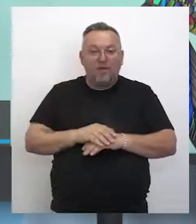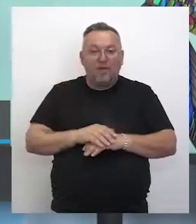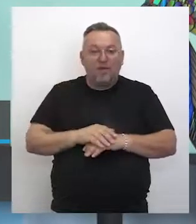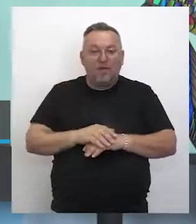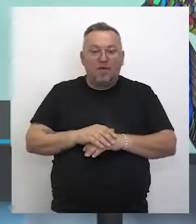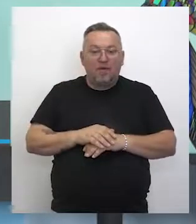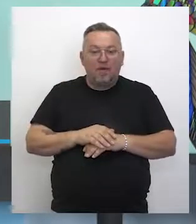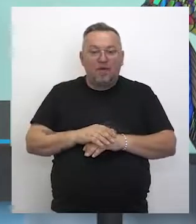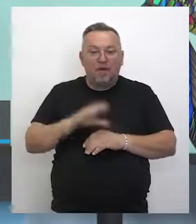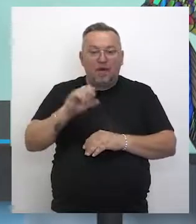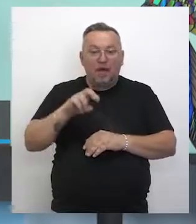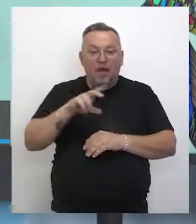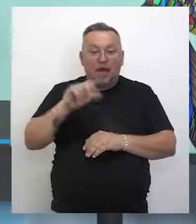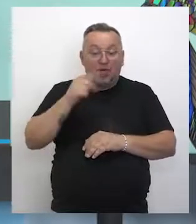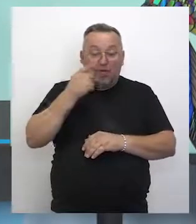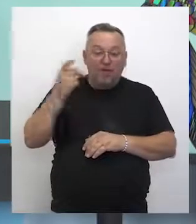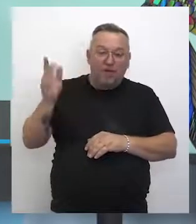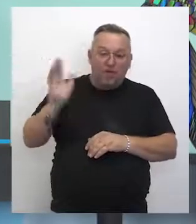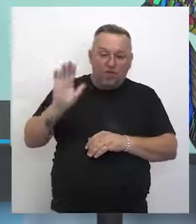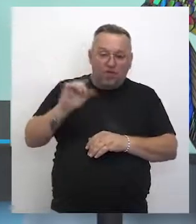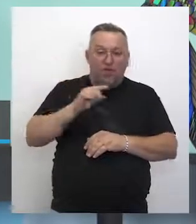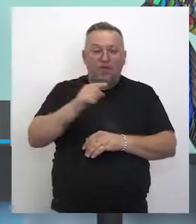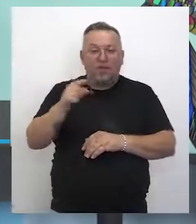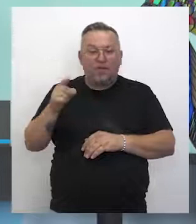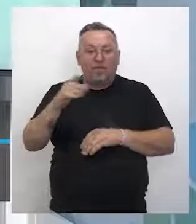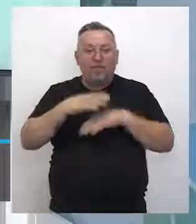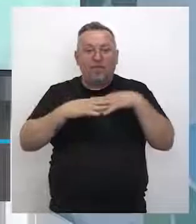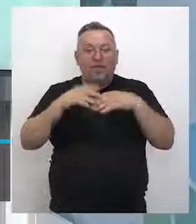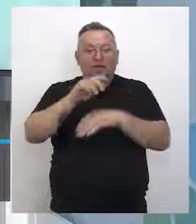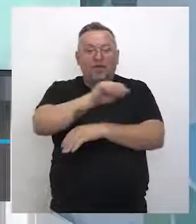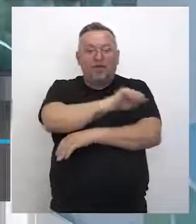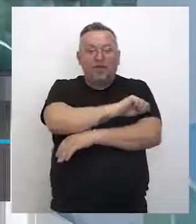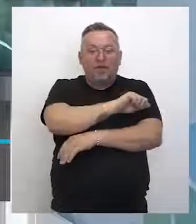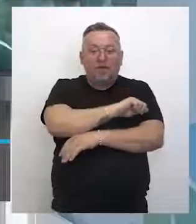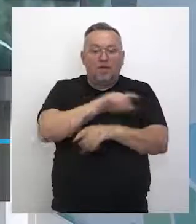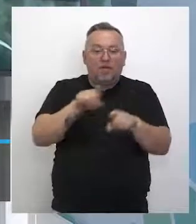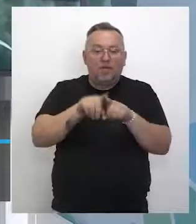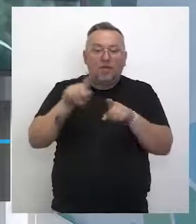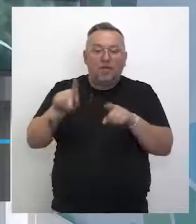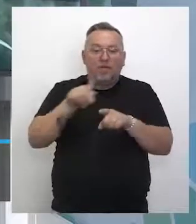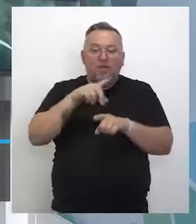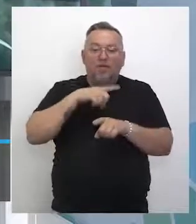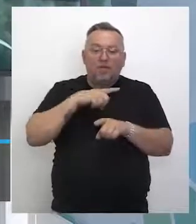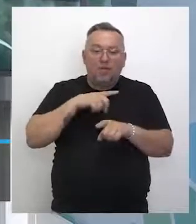Vou passar para o Carlos para ele se despedir aí dos queridos alunos e professores que